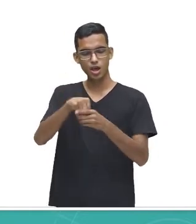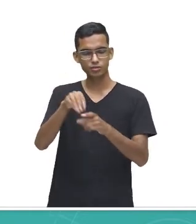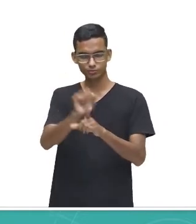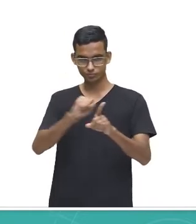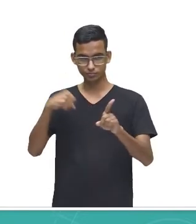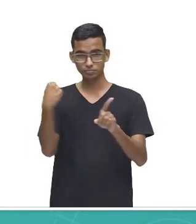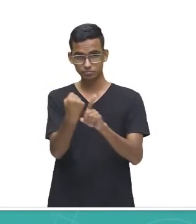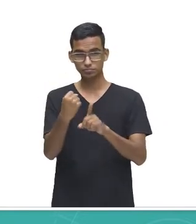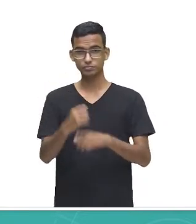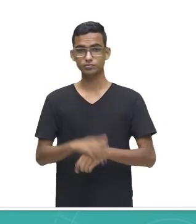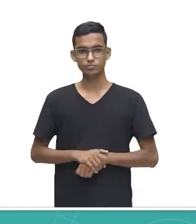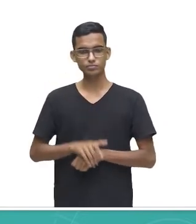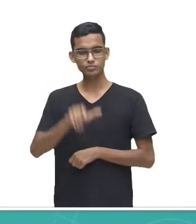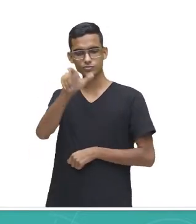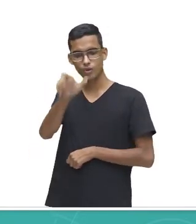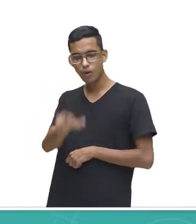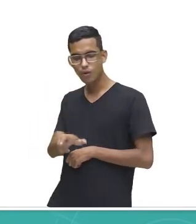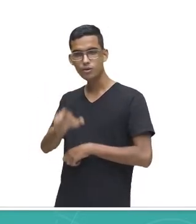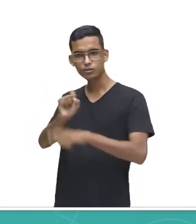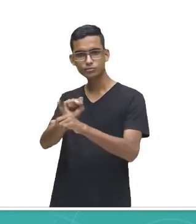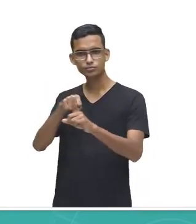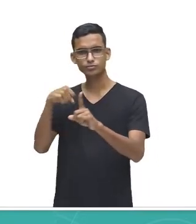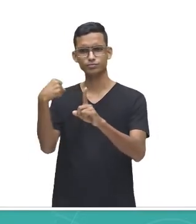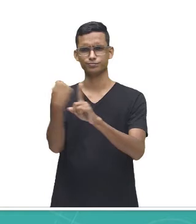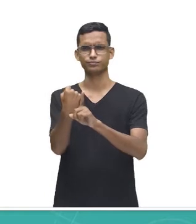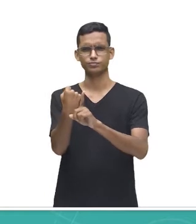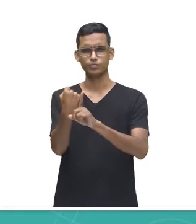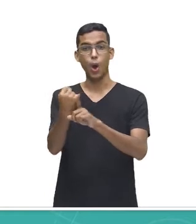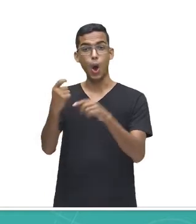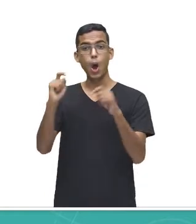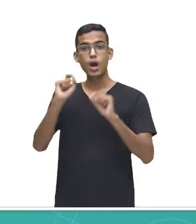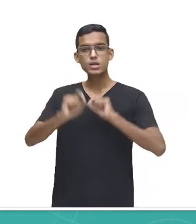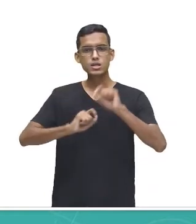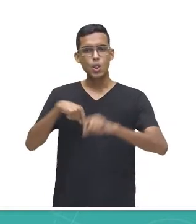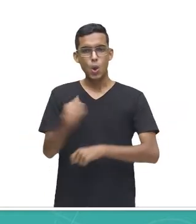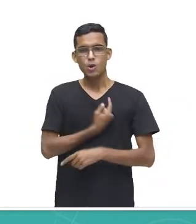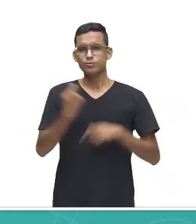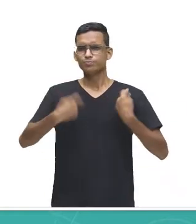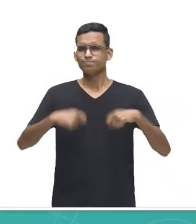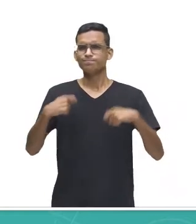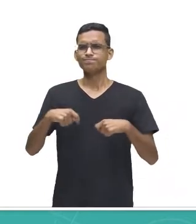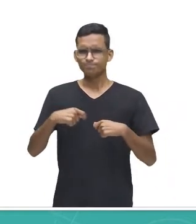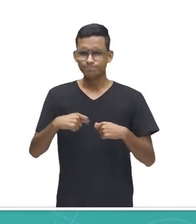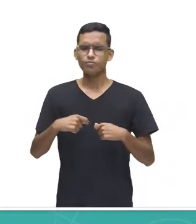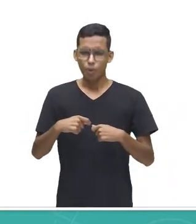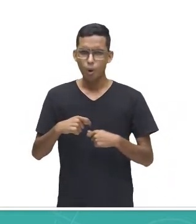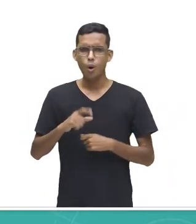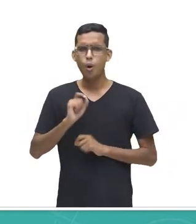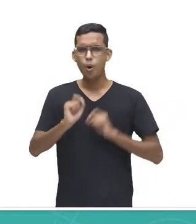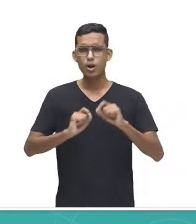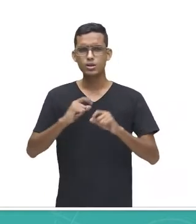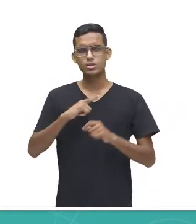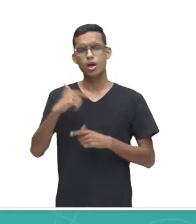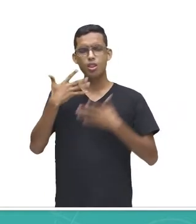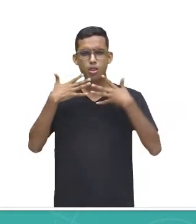Sociológico, o ser social que precisamos ser, que está na nossa